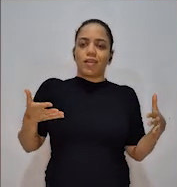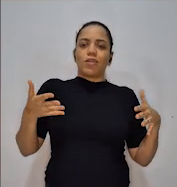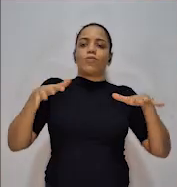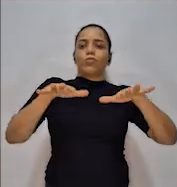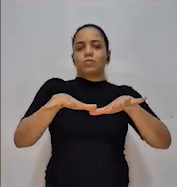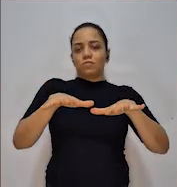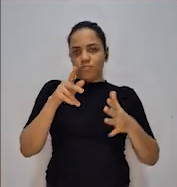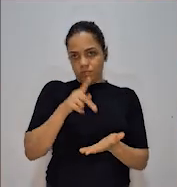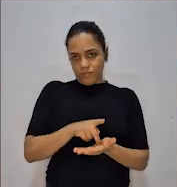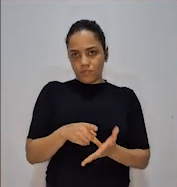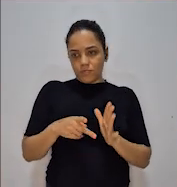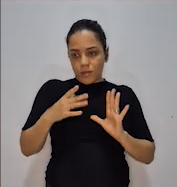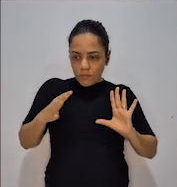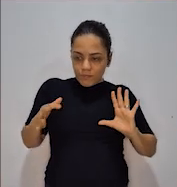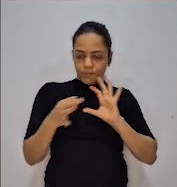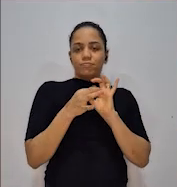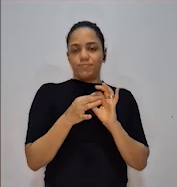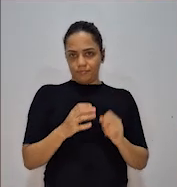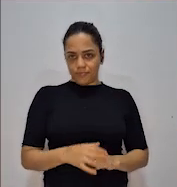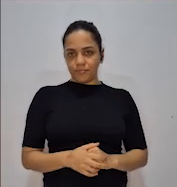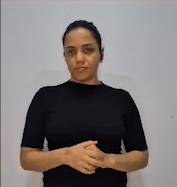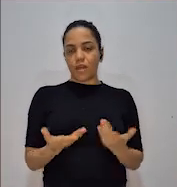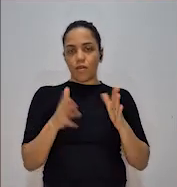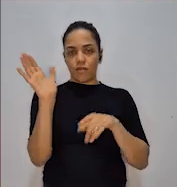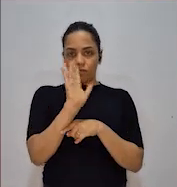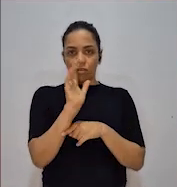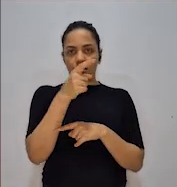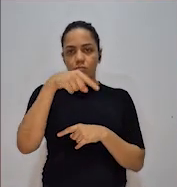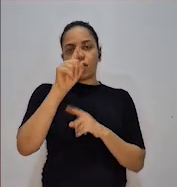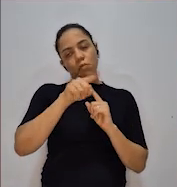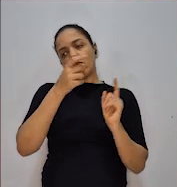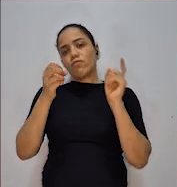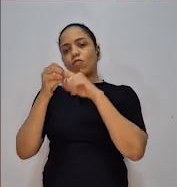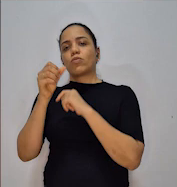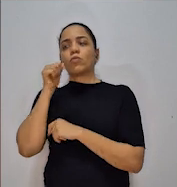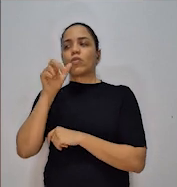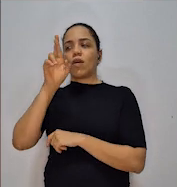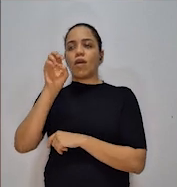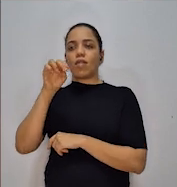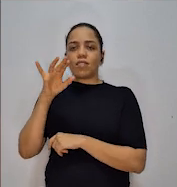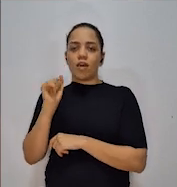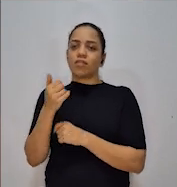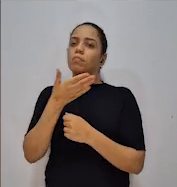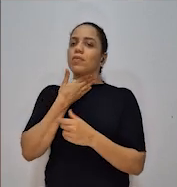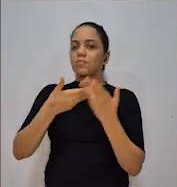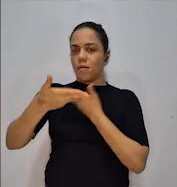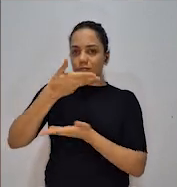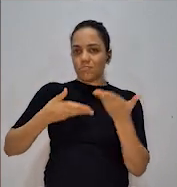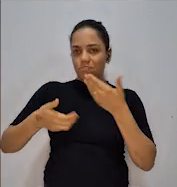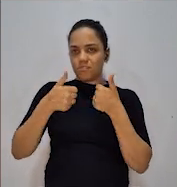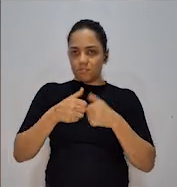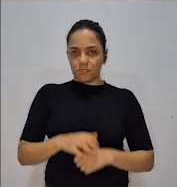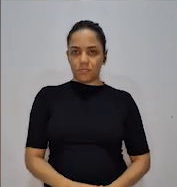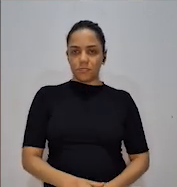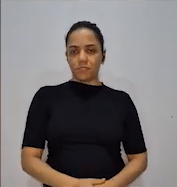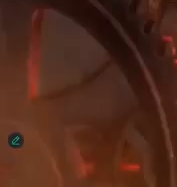agora eu vou passar um vídeo para vocês. E aí eu passo a palavra para a Renata para a gente fazer um bate-papo aqui gostoso.